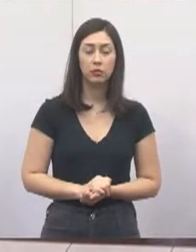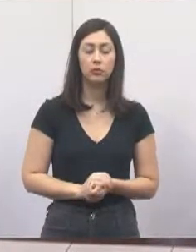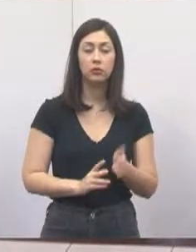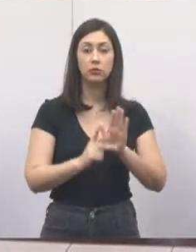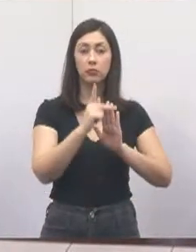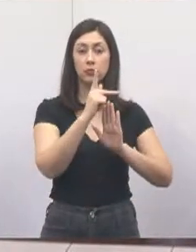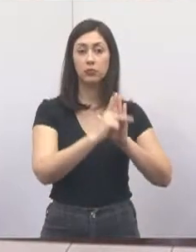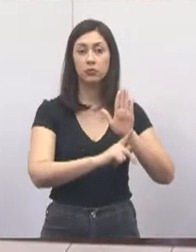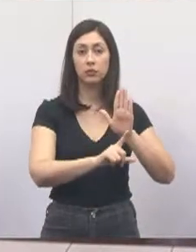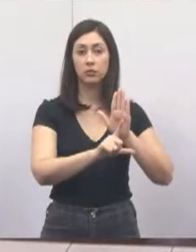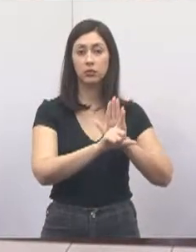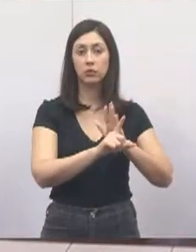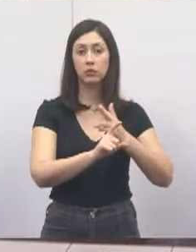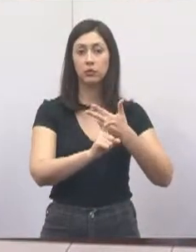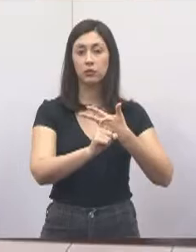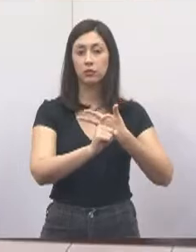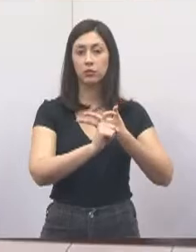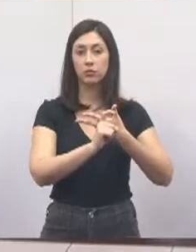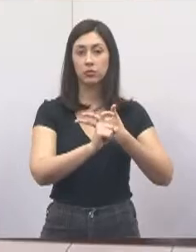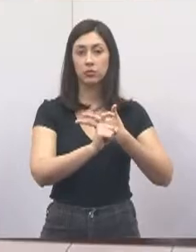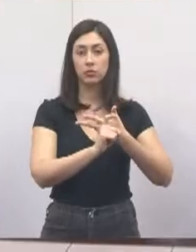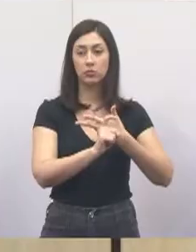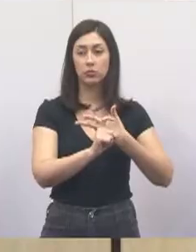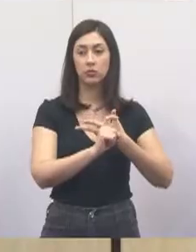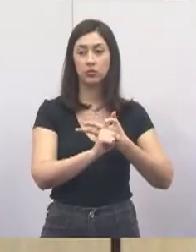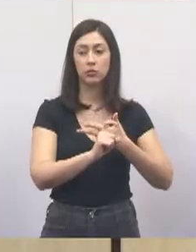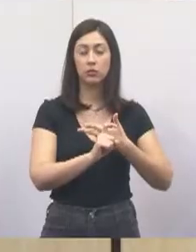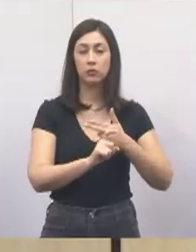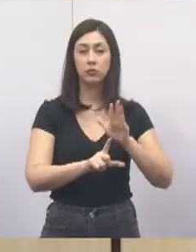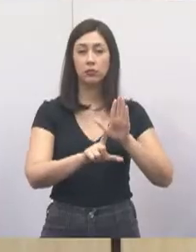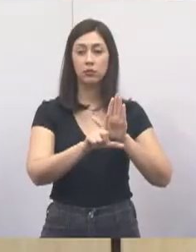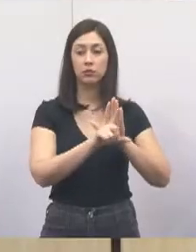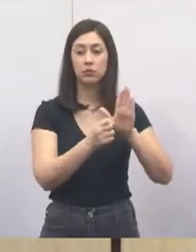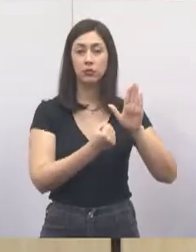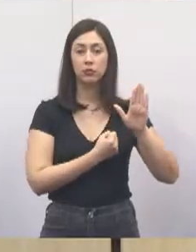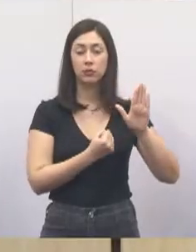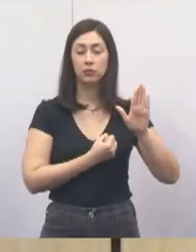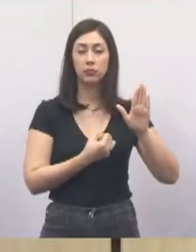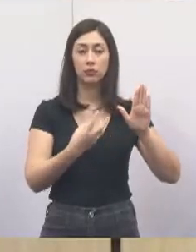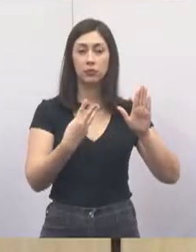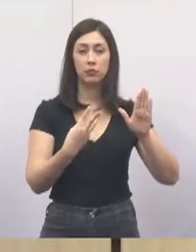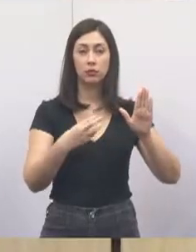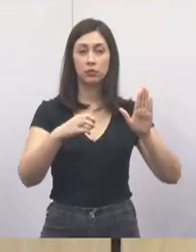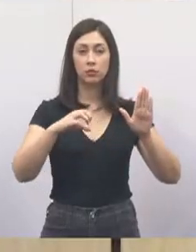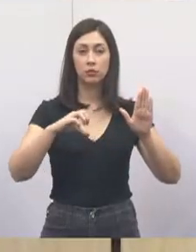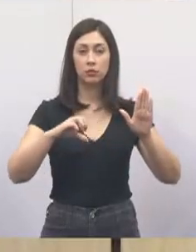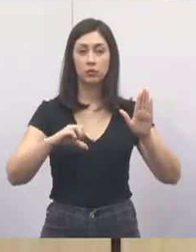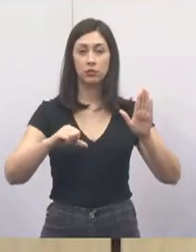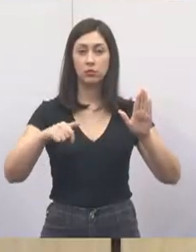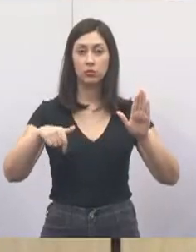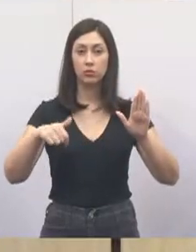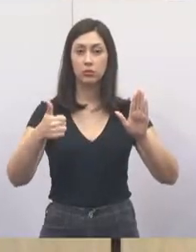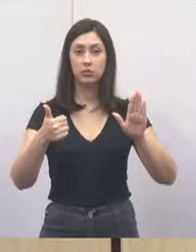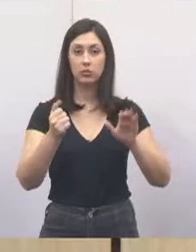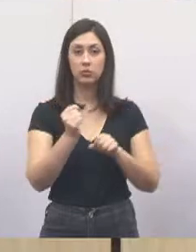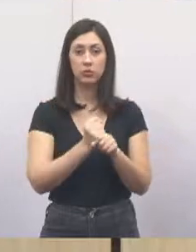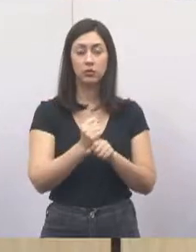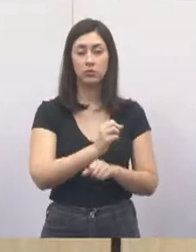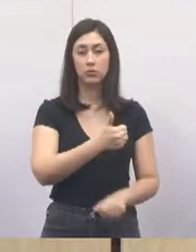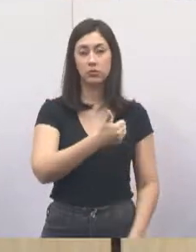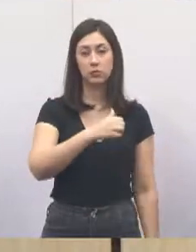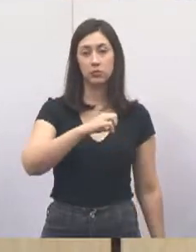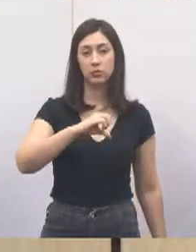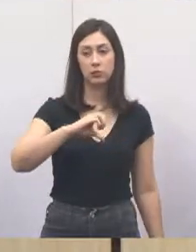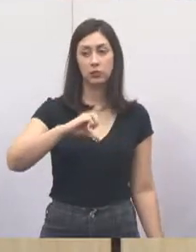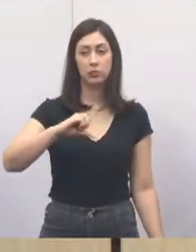projetos de lei do executivo Altera a lei número 3.771 de 12 de abril de 1996